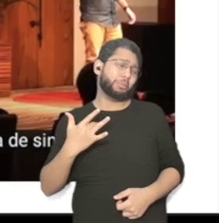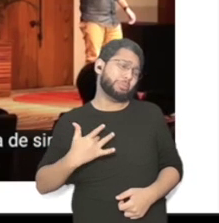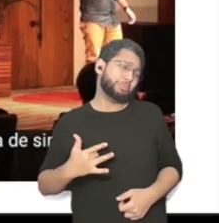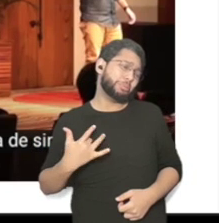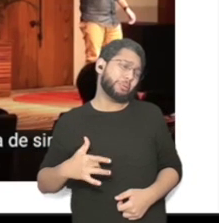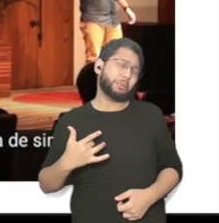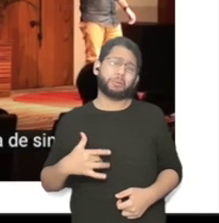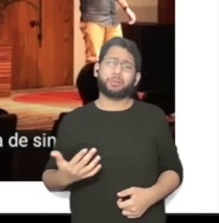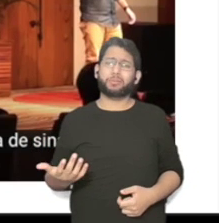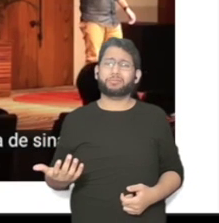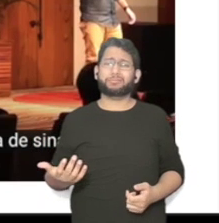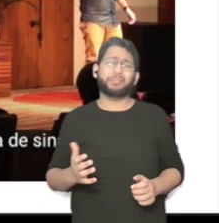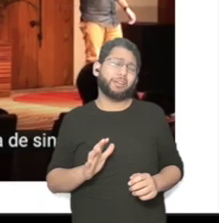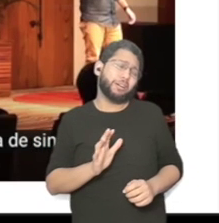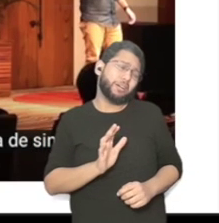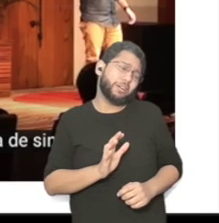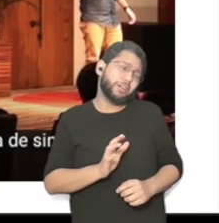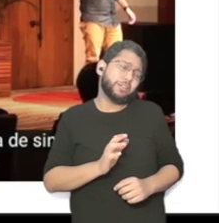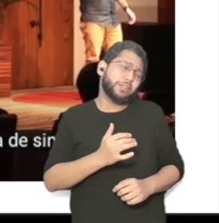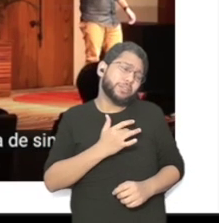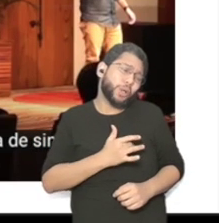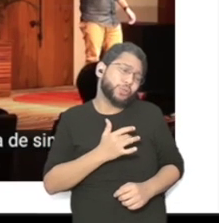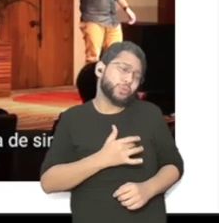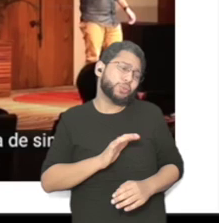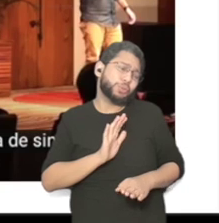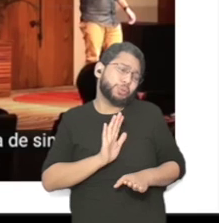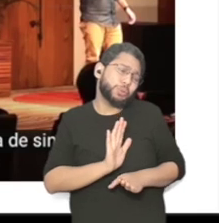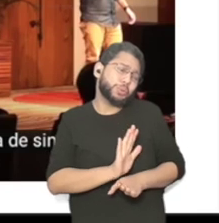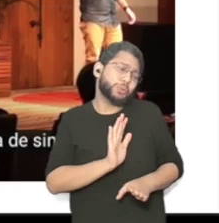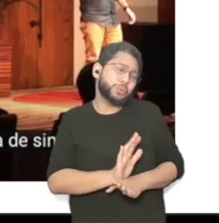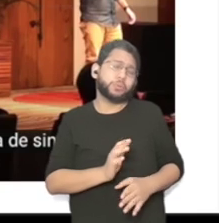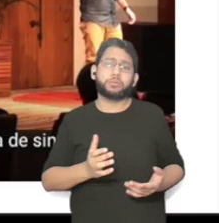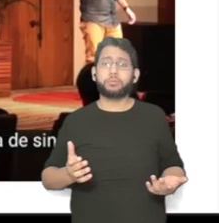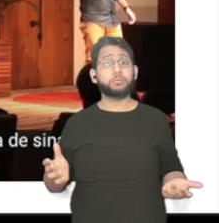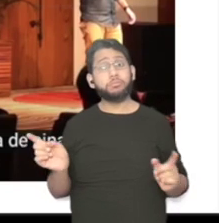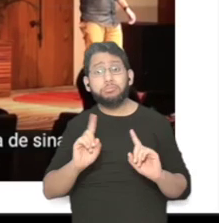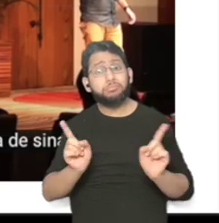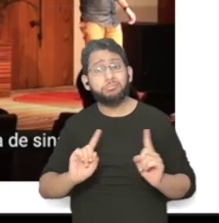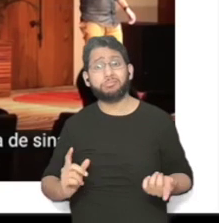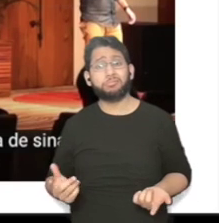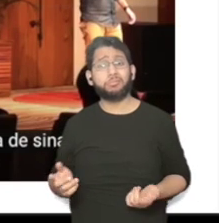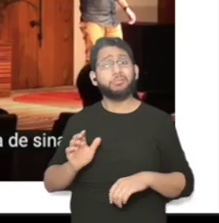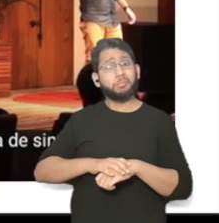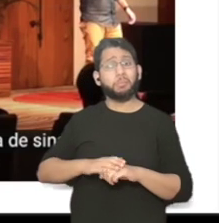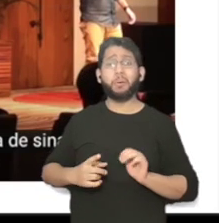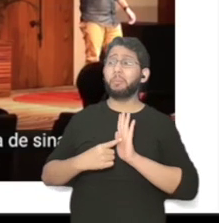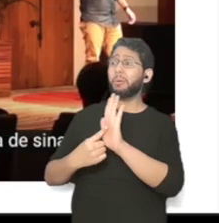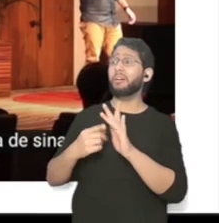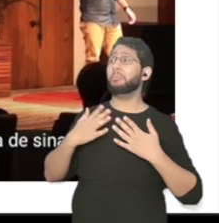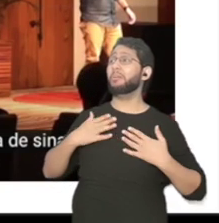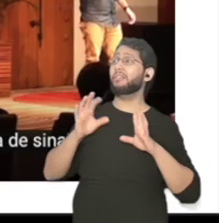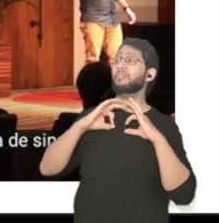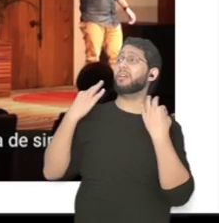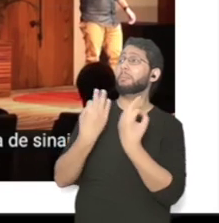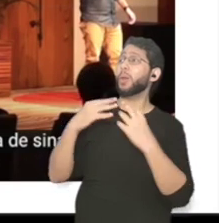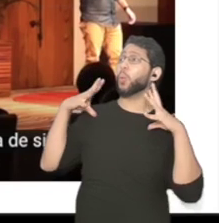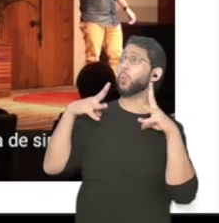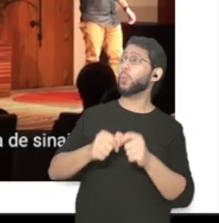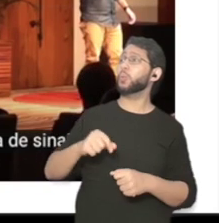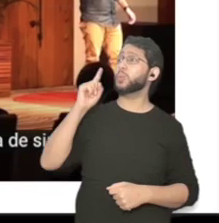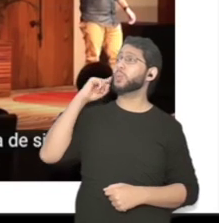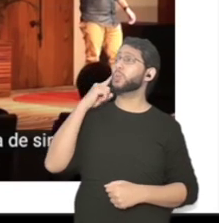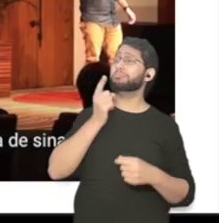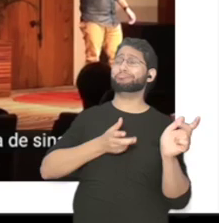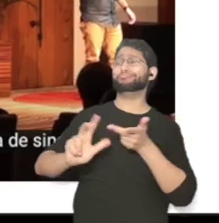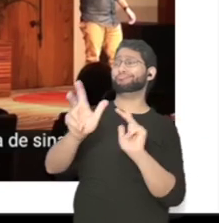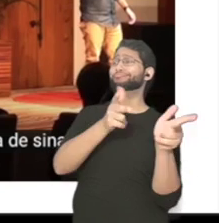que a gente entende inclusive como capacitismo, né? Se eu não olhar para esse surdo como, ou para essa cultura, ou para essa língua